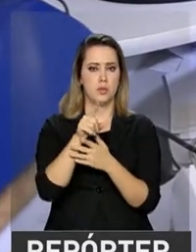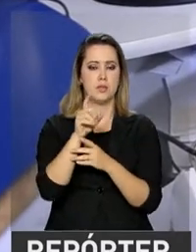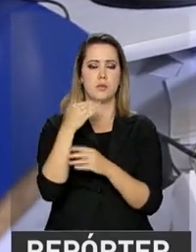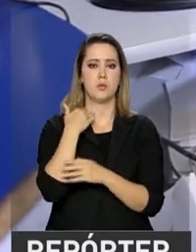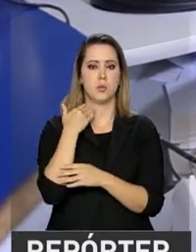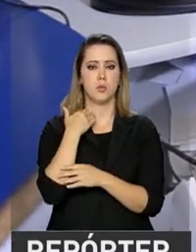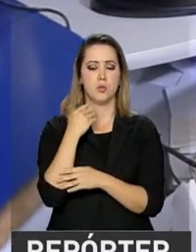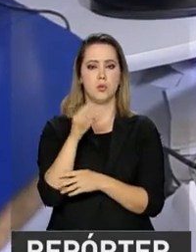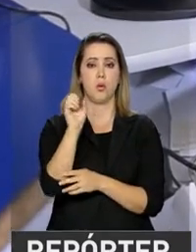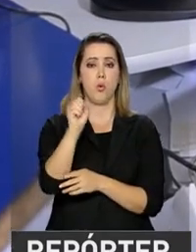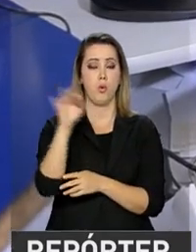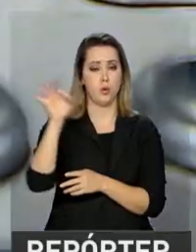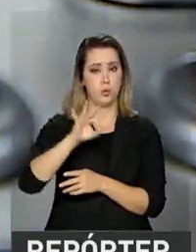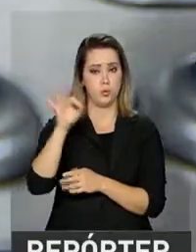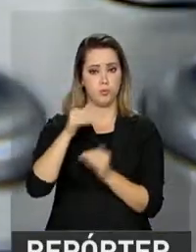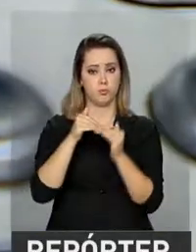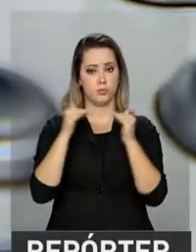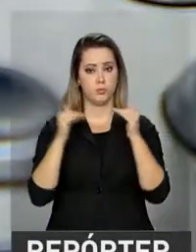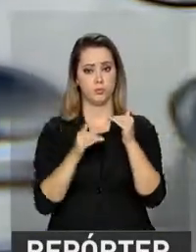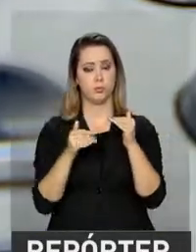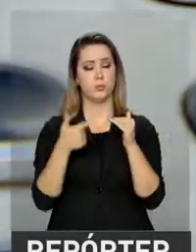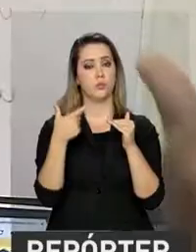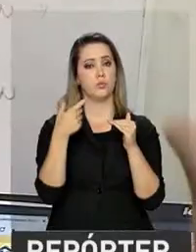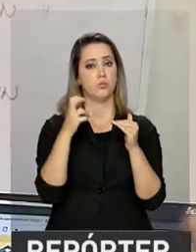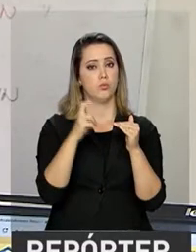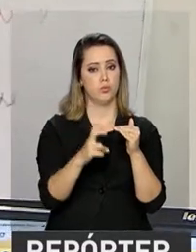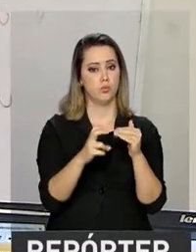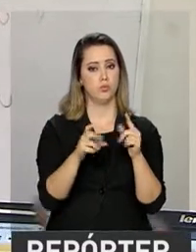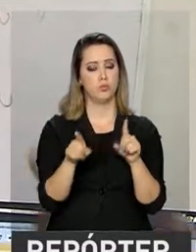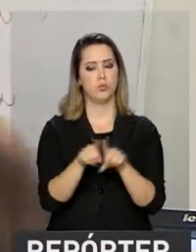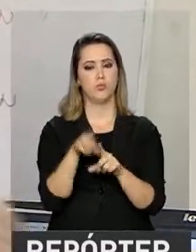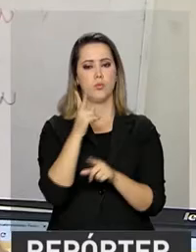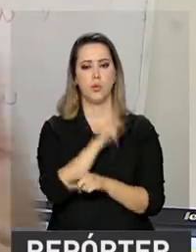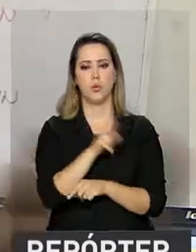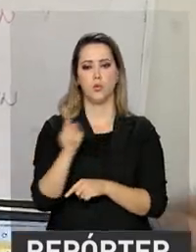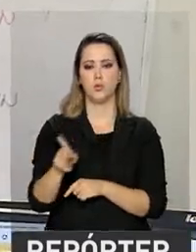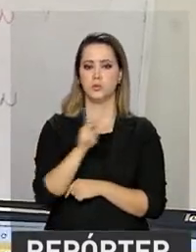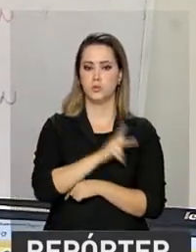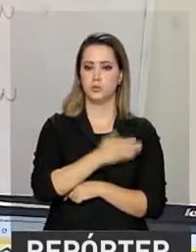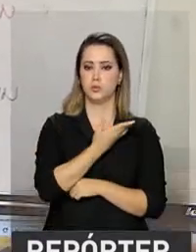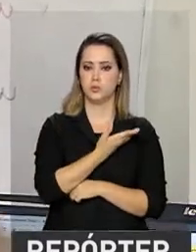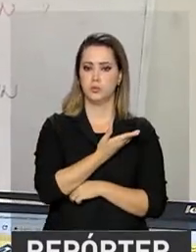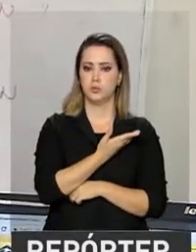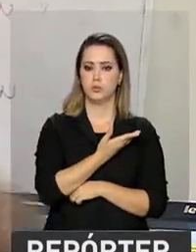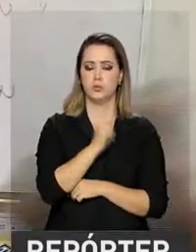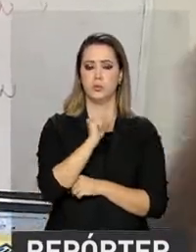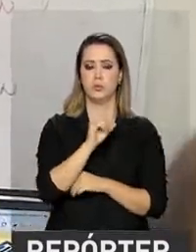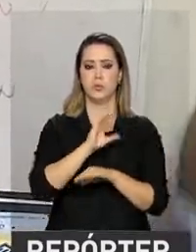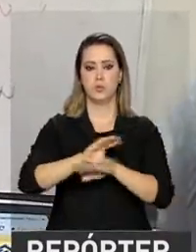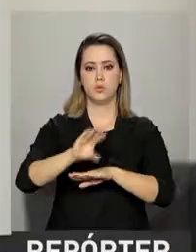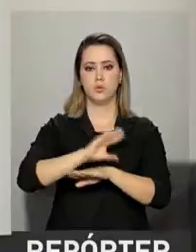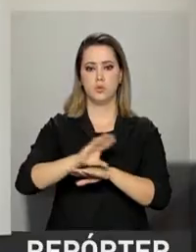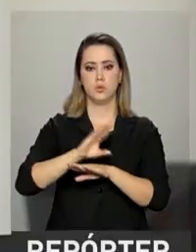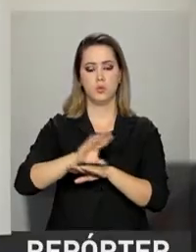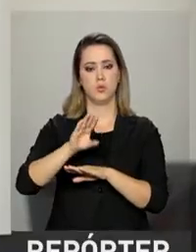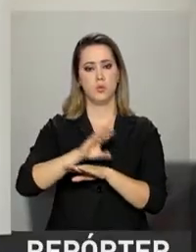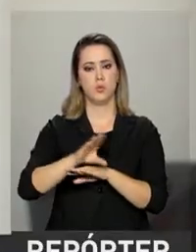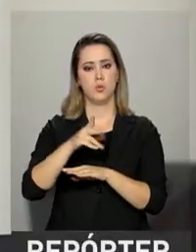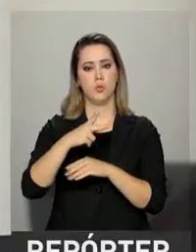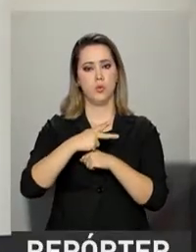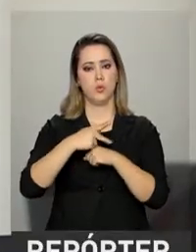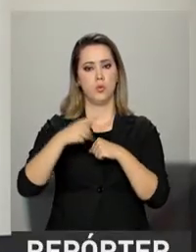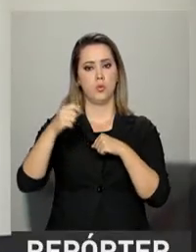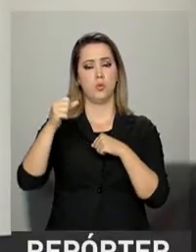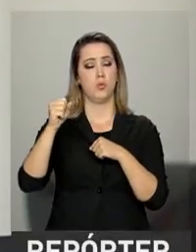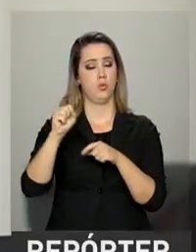8% a menos que em 2015 o professor joselito félix do curso de pós graduação em segurança da